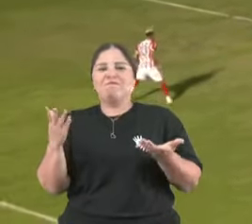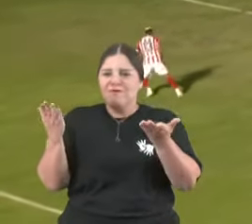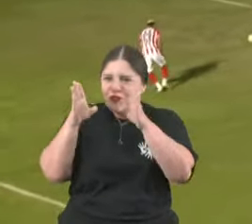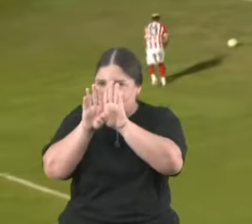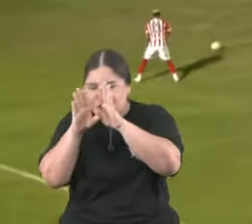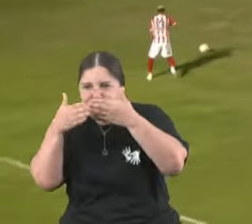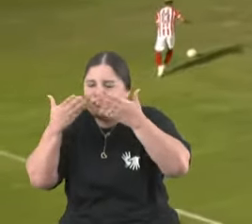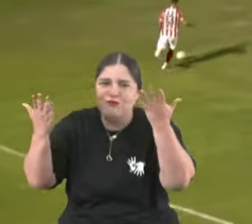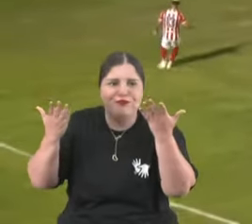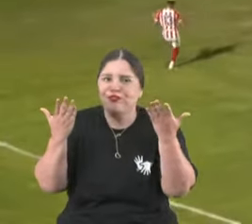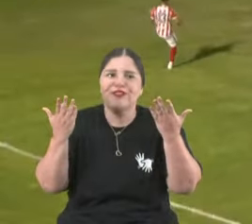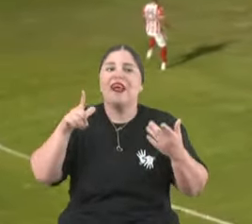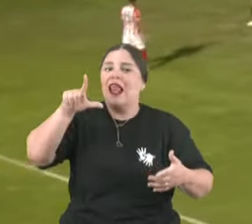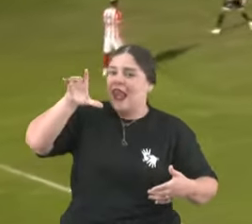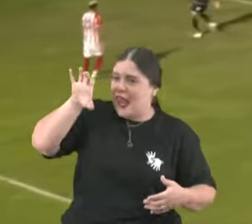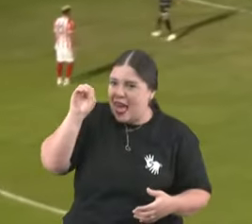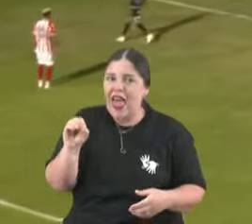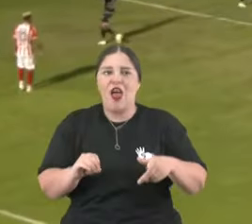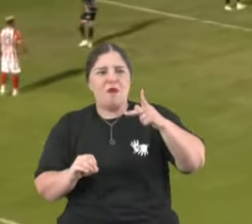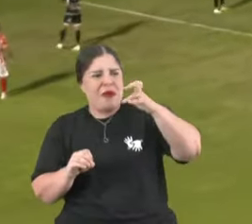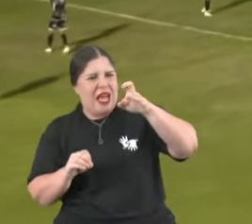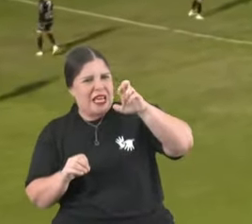Léo Pereira briga, fica com a sobra,